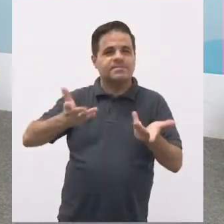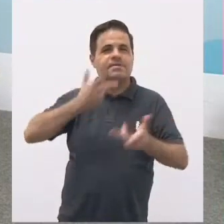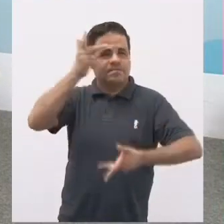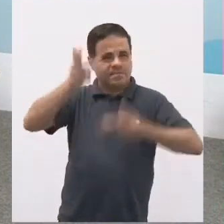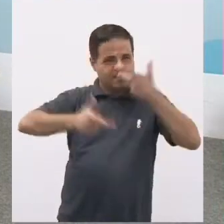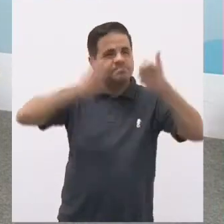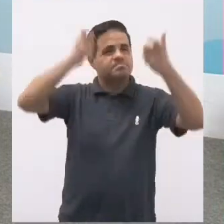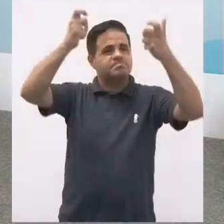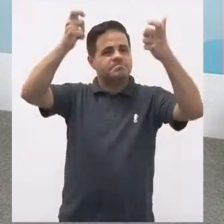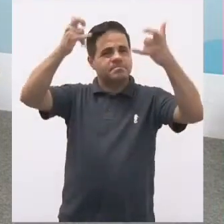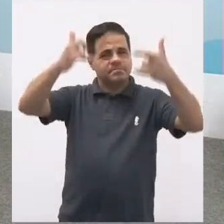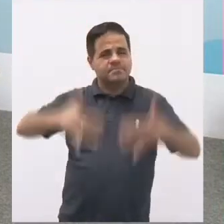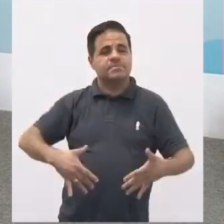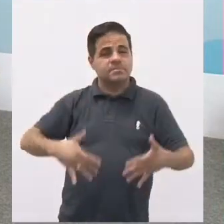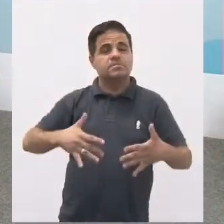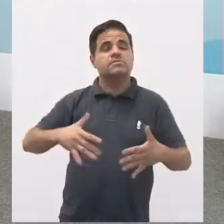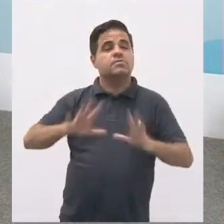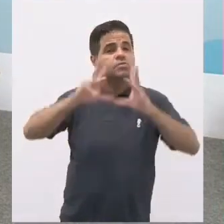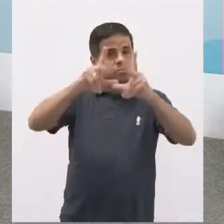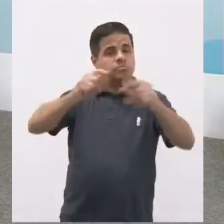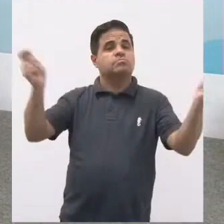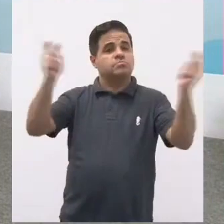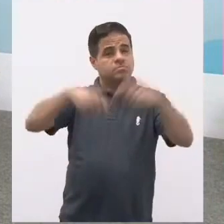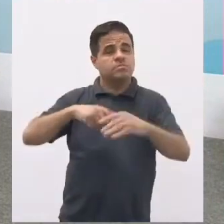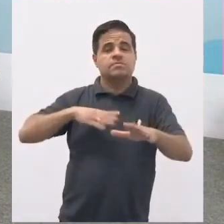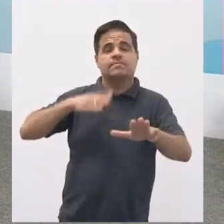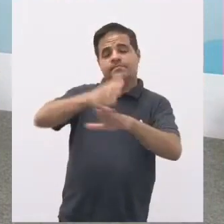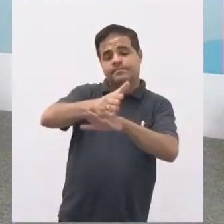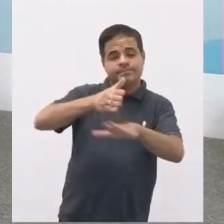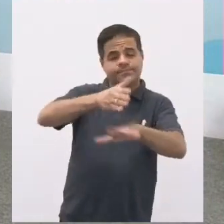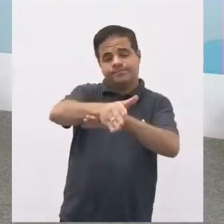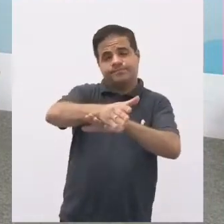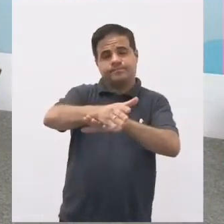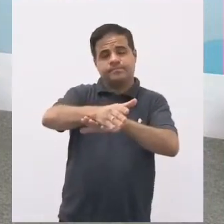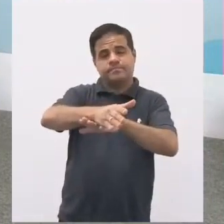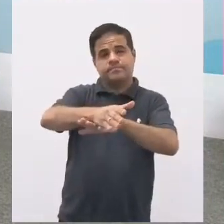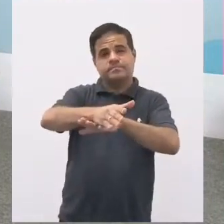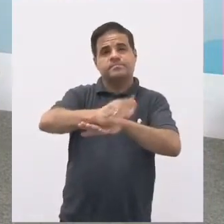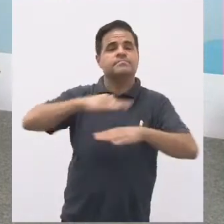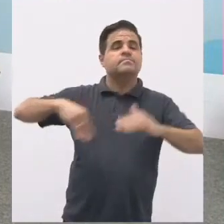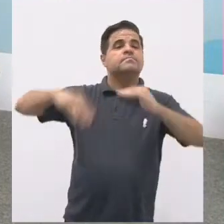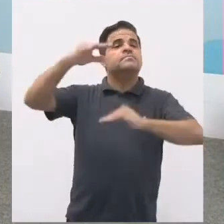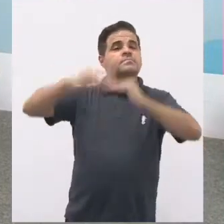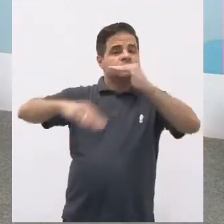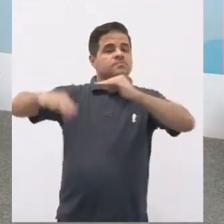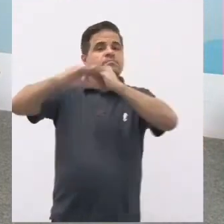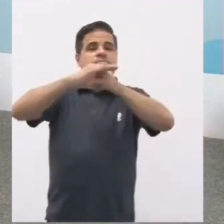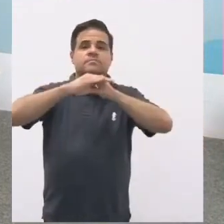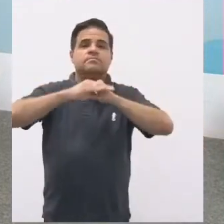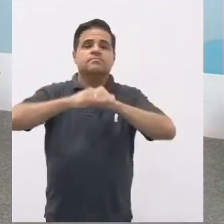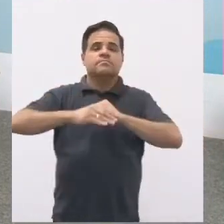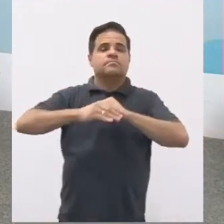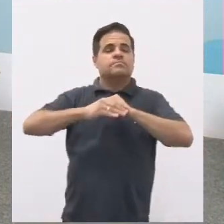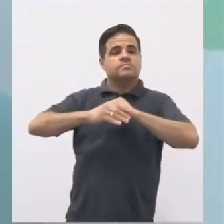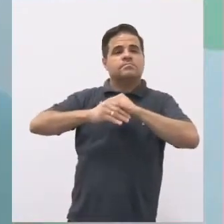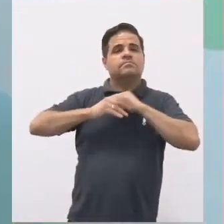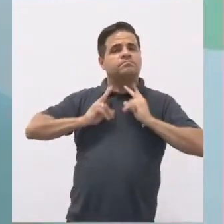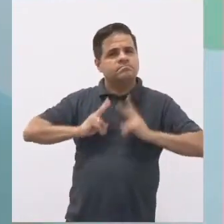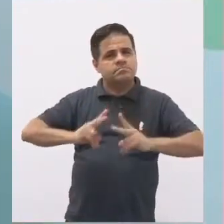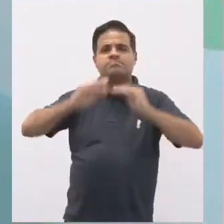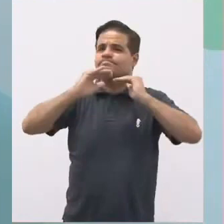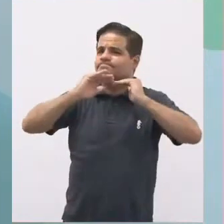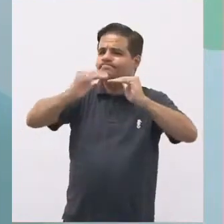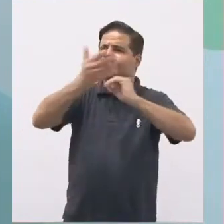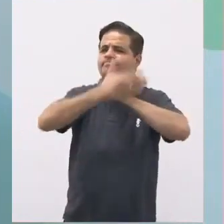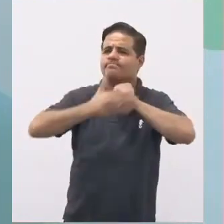filosoficamente dizendo, tá? E assim que todos possam ter essa igualdade, estar na mesma base